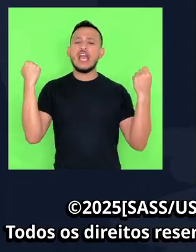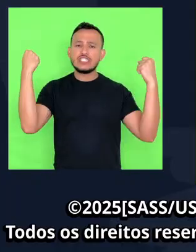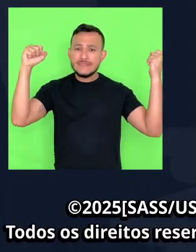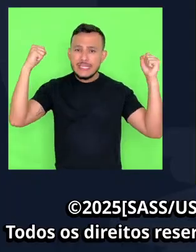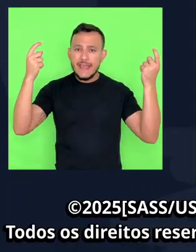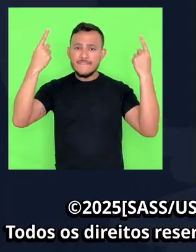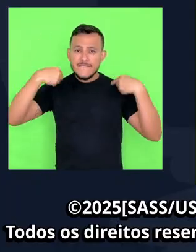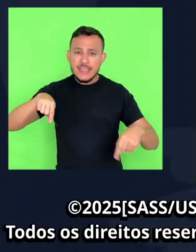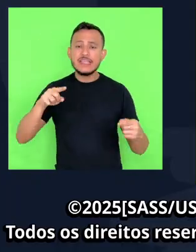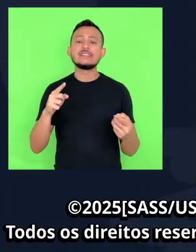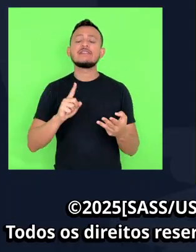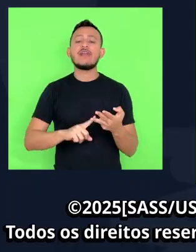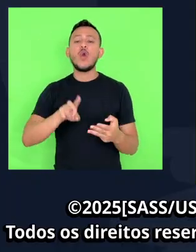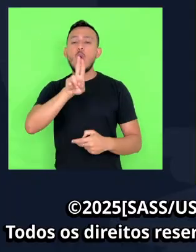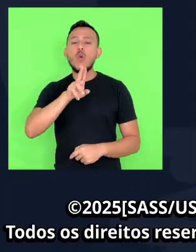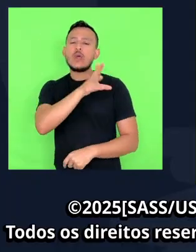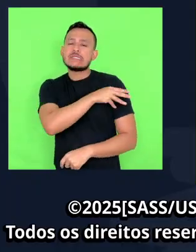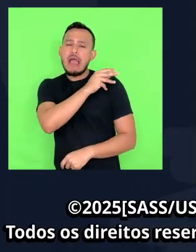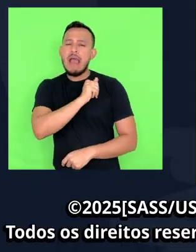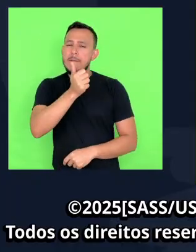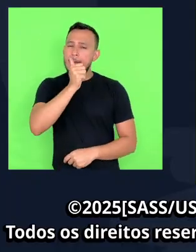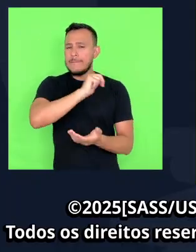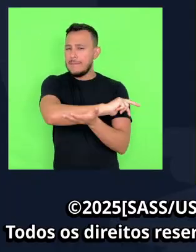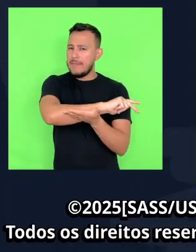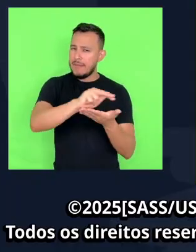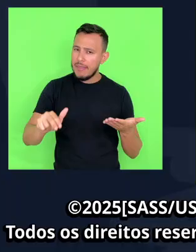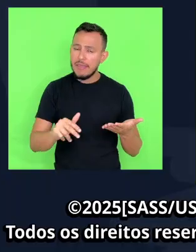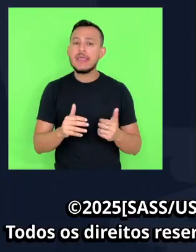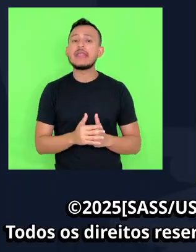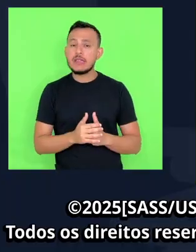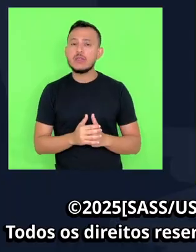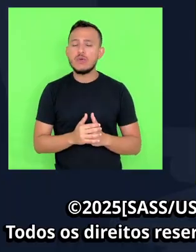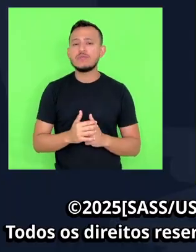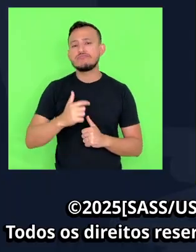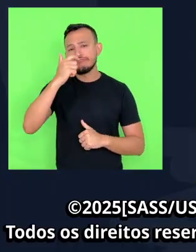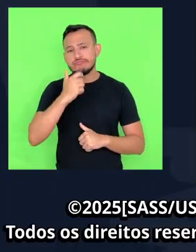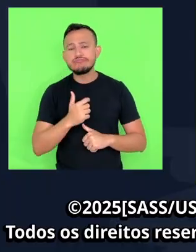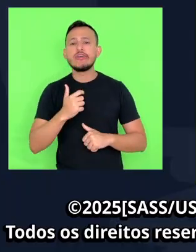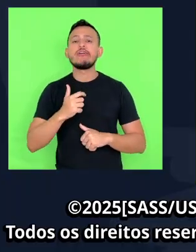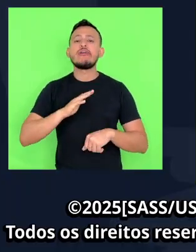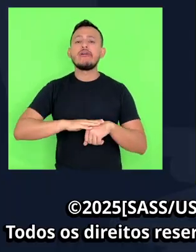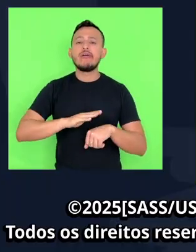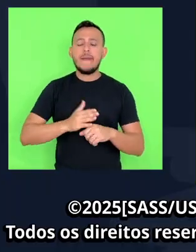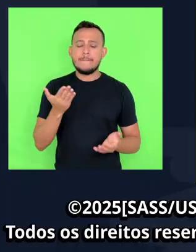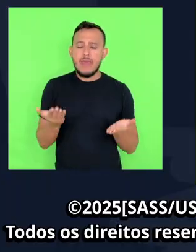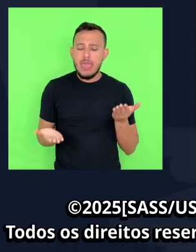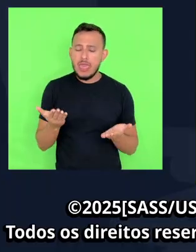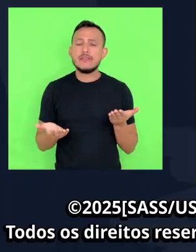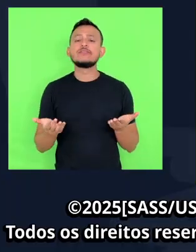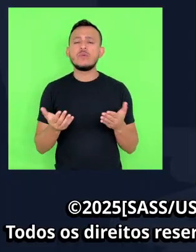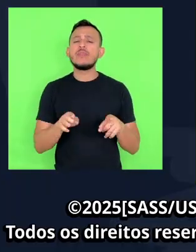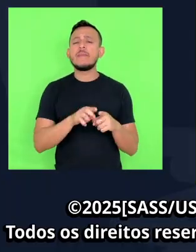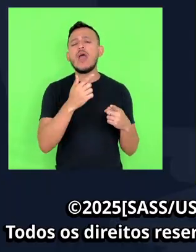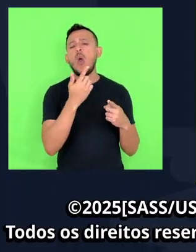atividade física, consumo de álcool, estado nutricional, peso, atividade física